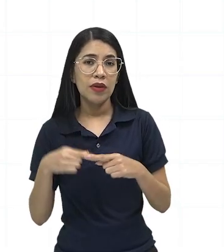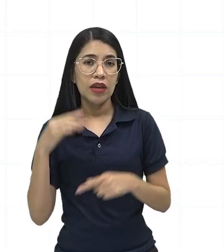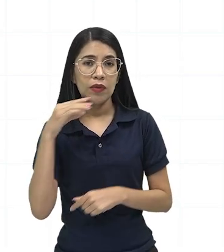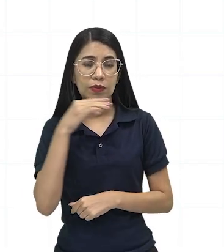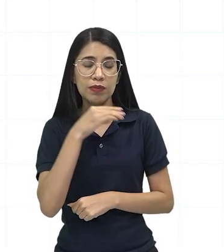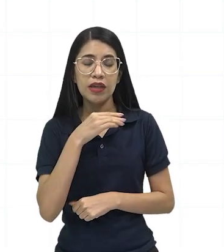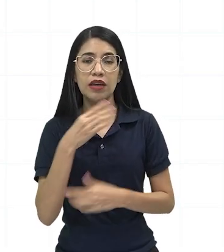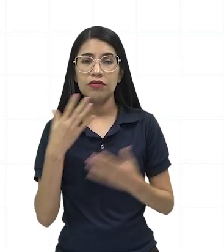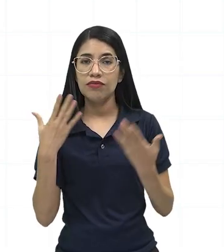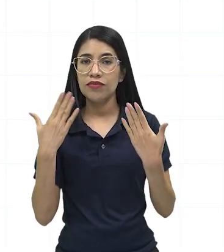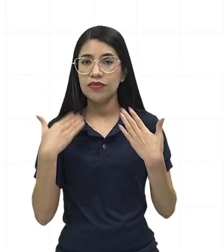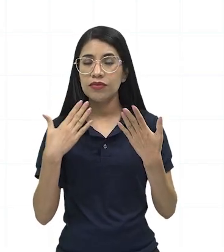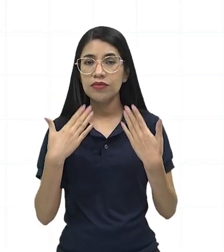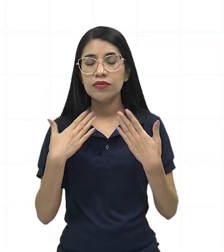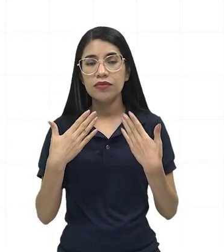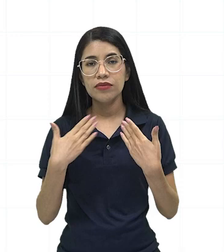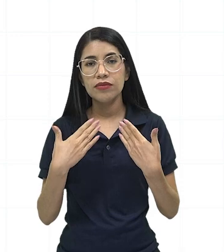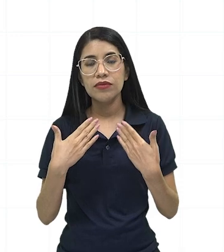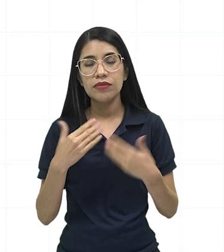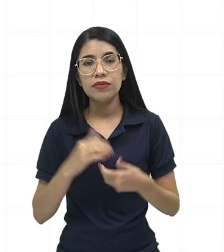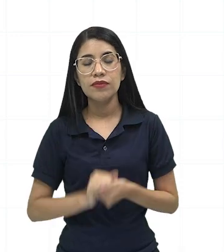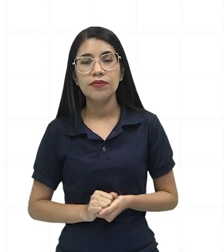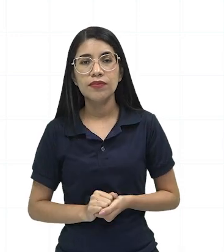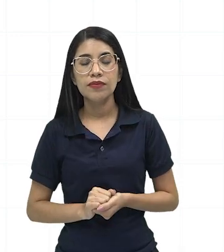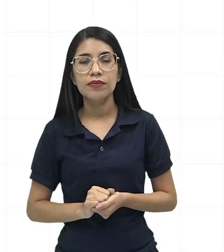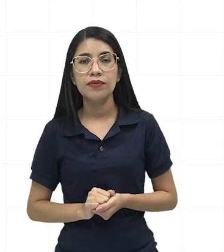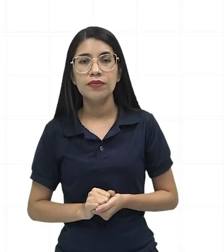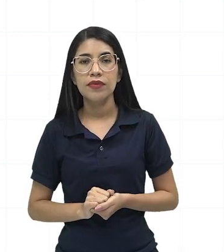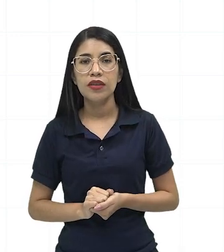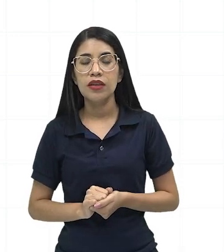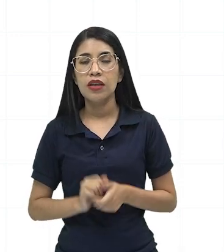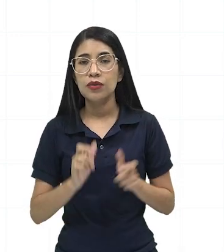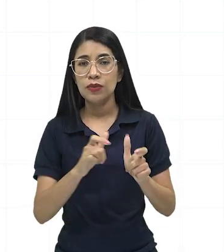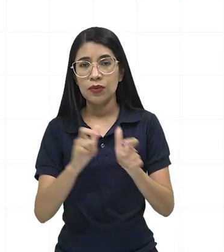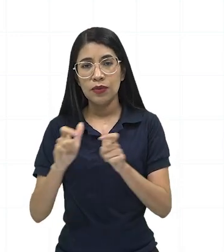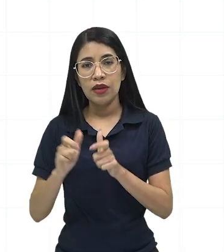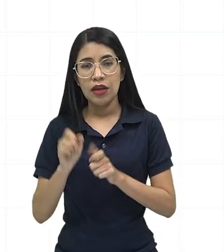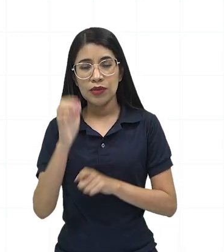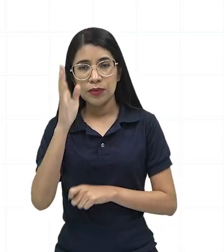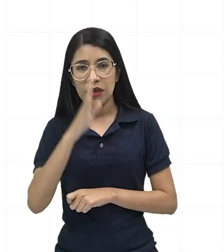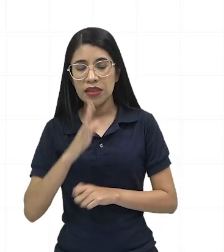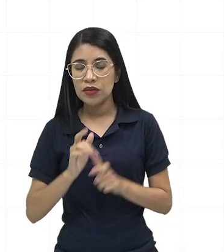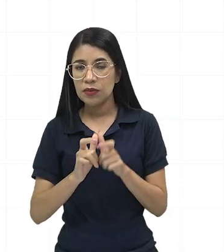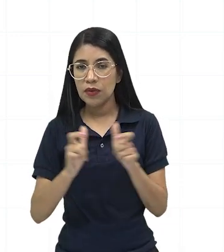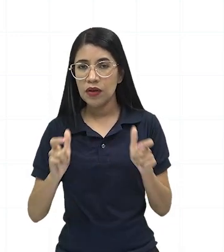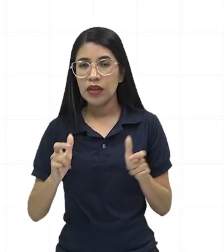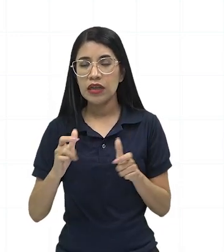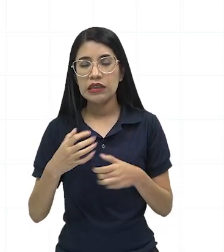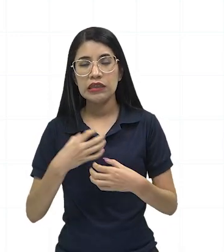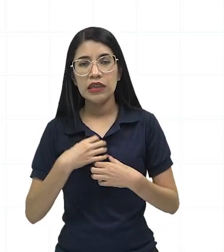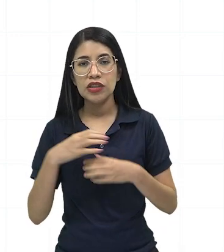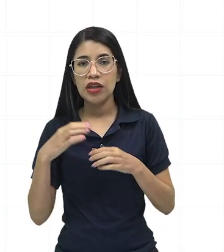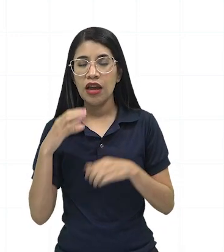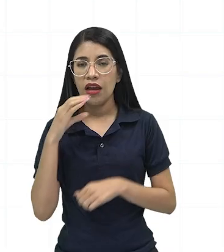calor que em maior parte das regiões do Brasil faz o quê? Muito calor,